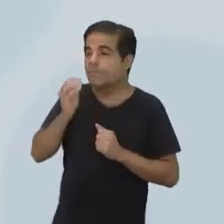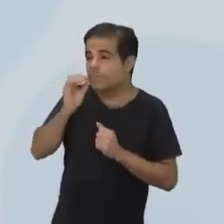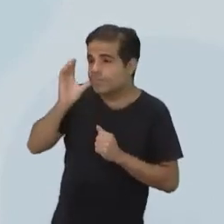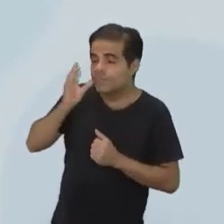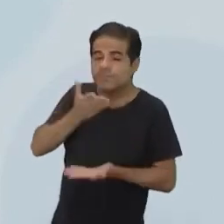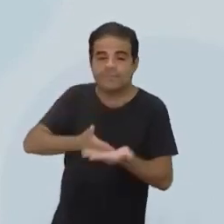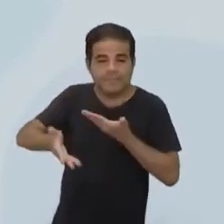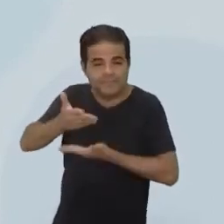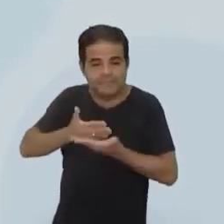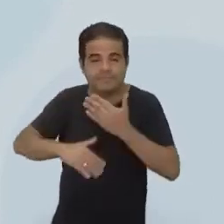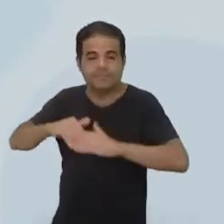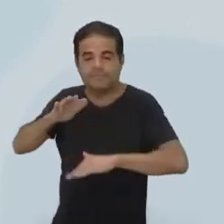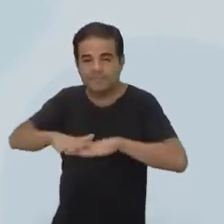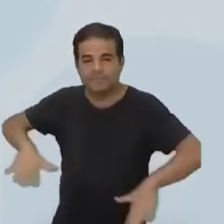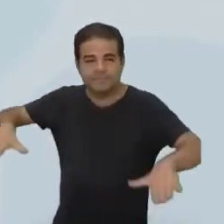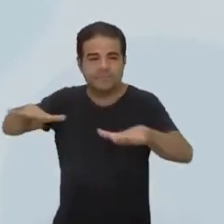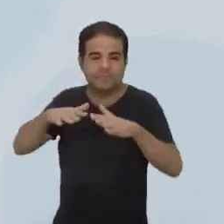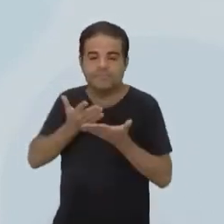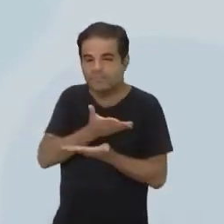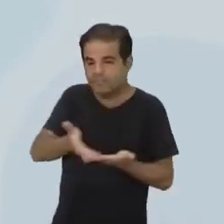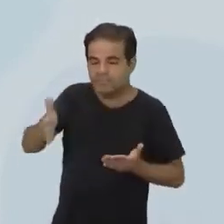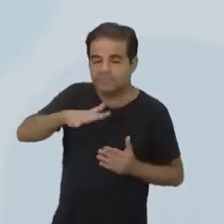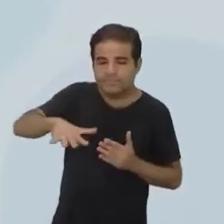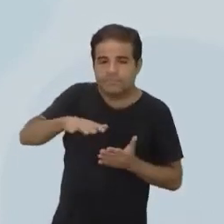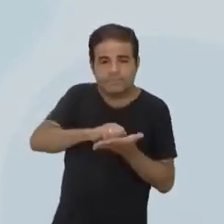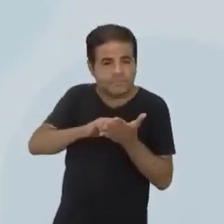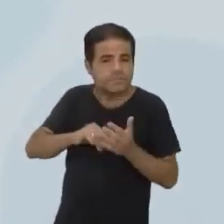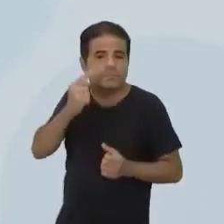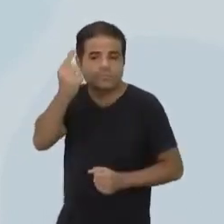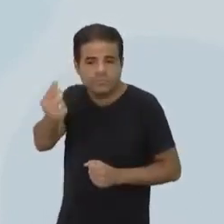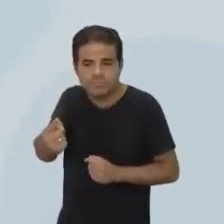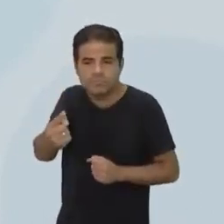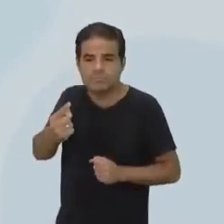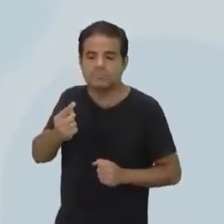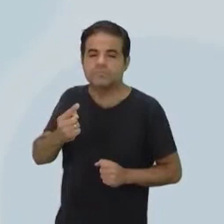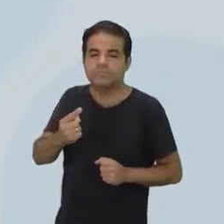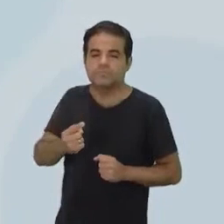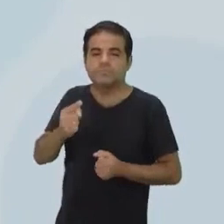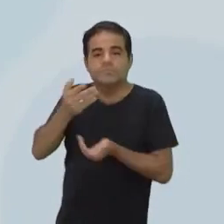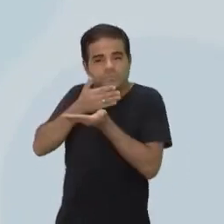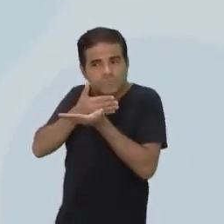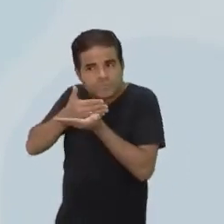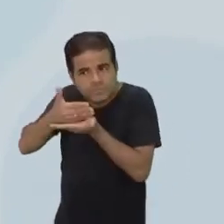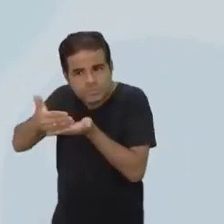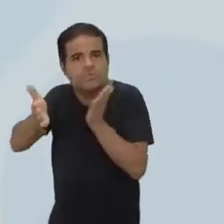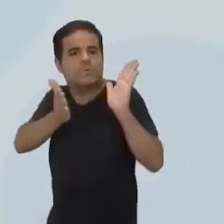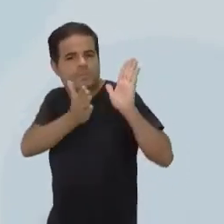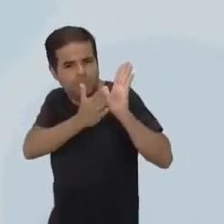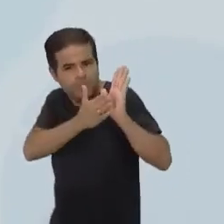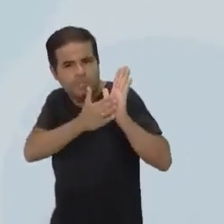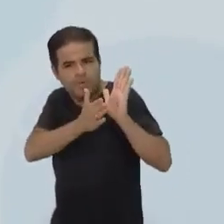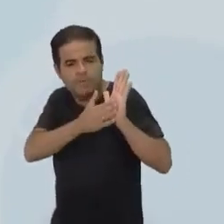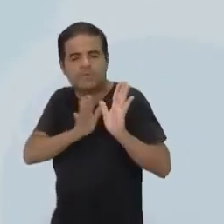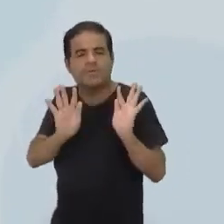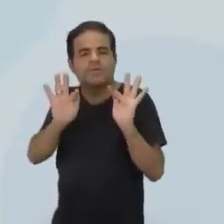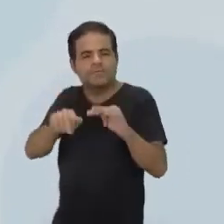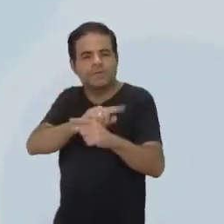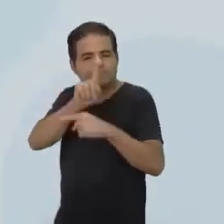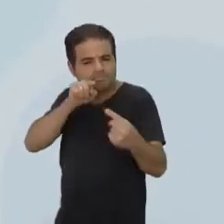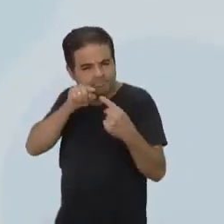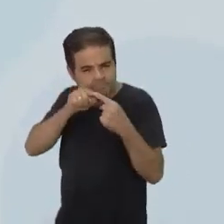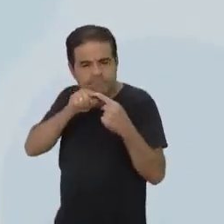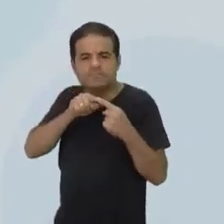nós estudamos neste componente, na atividade 1, e a gente iniciou a proposta para a